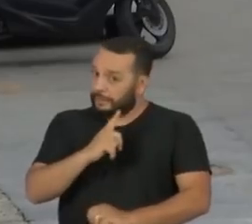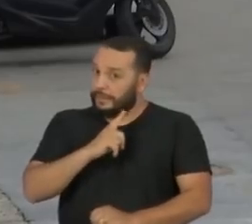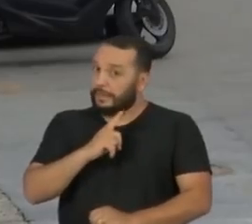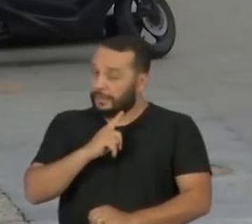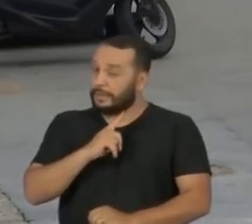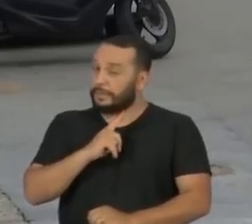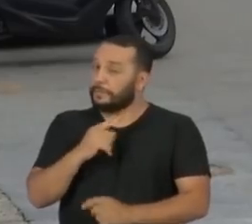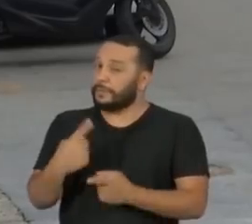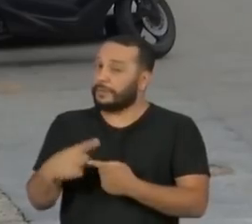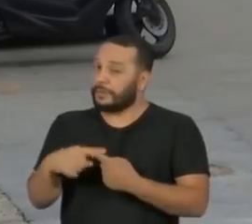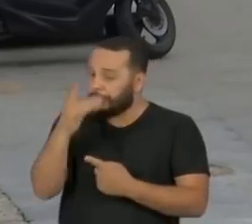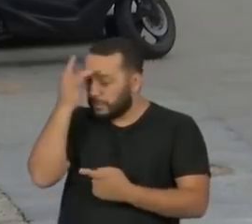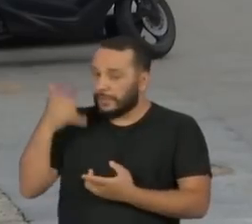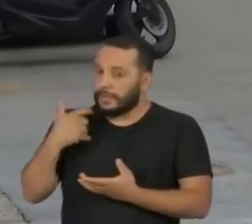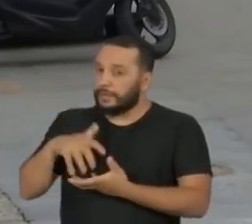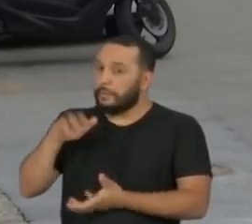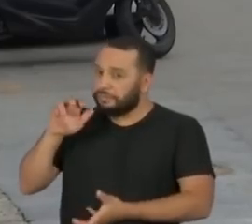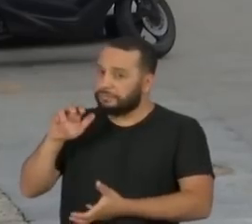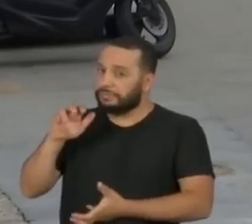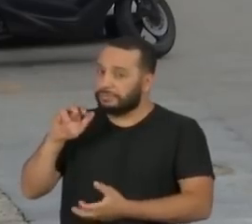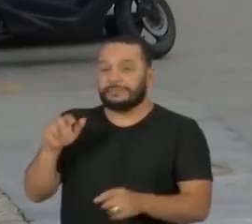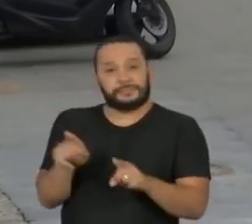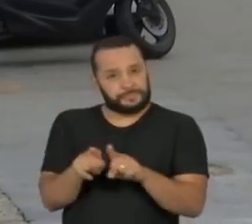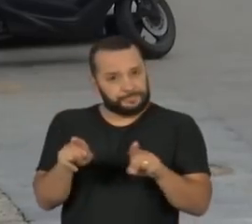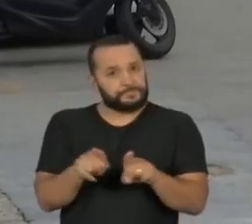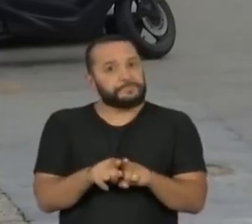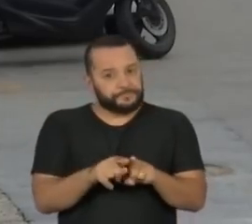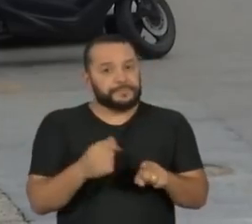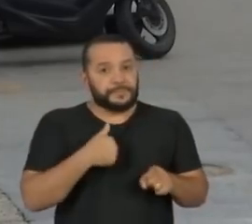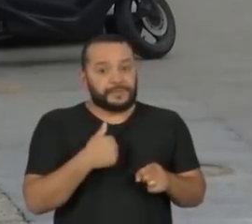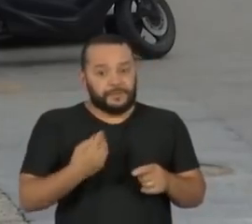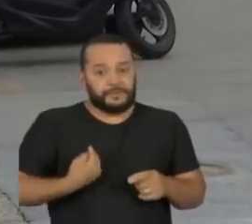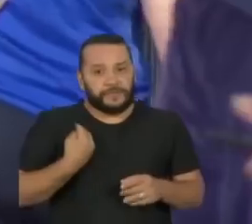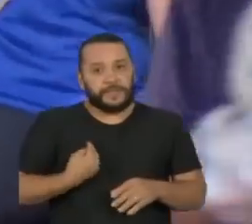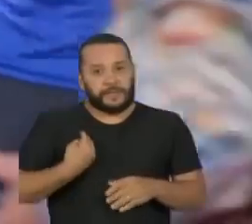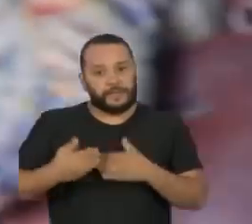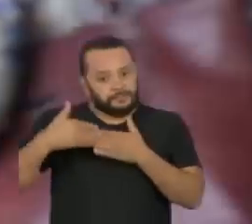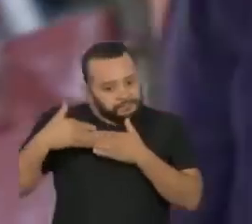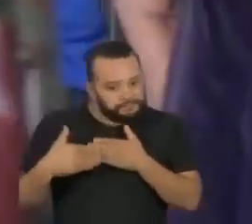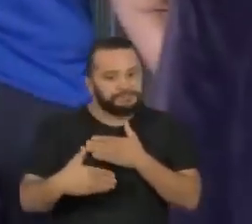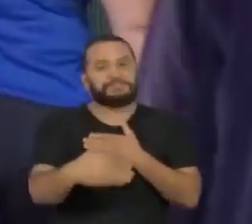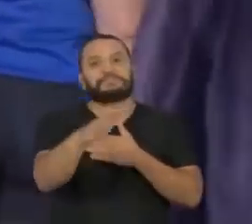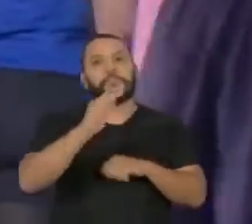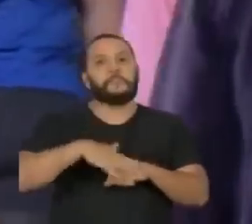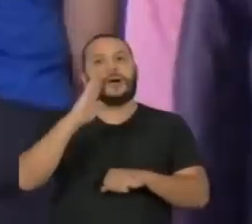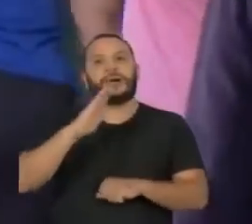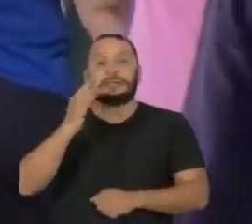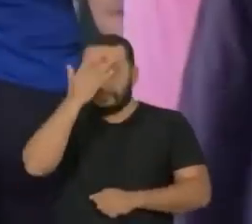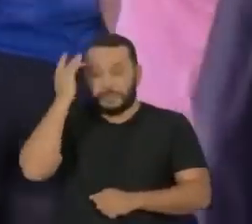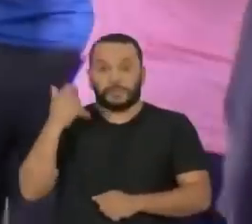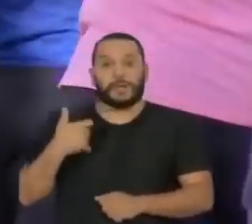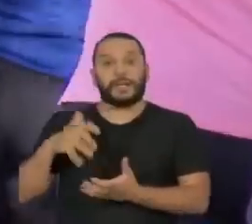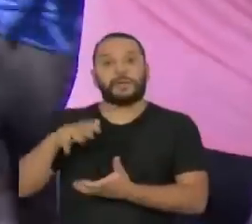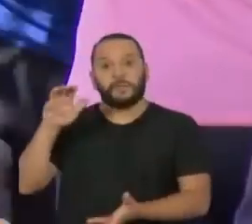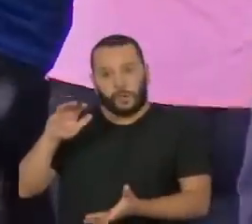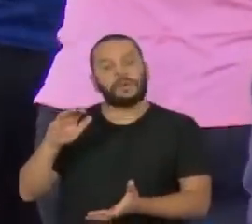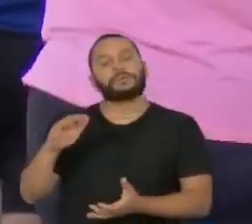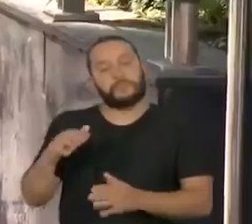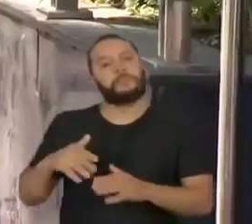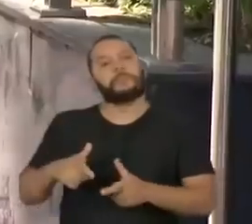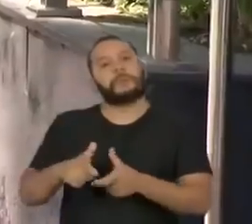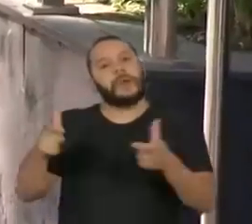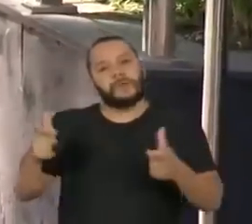com o envelhecimento da população e com o aumento da expectativa de vida. Os idosos são maioria entre os que vivem